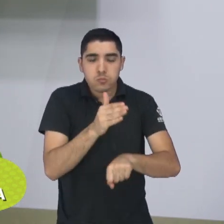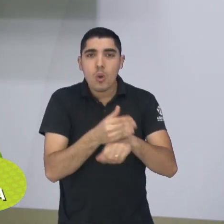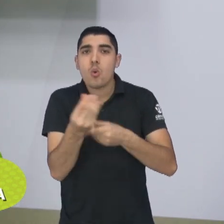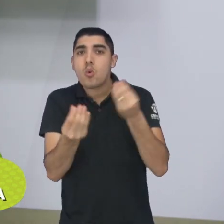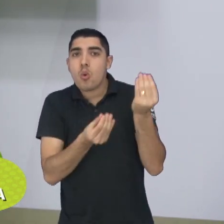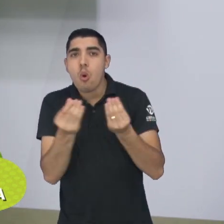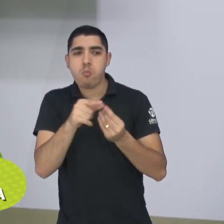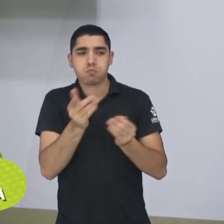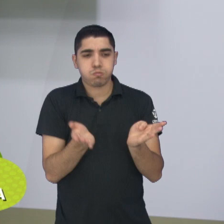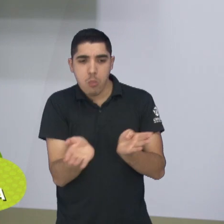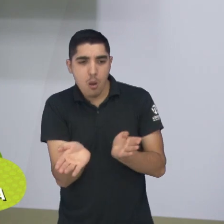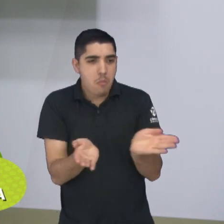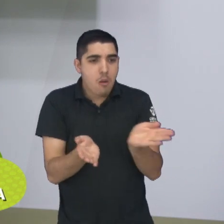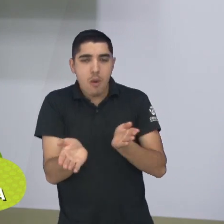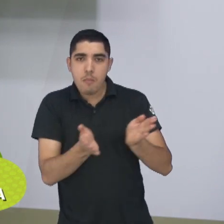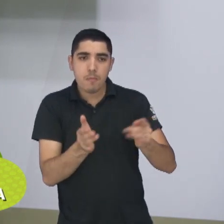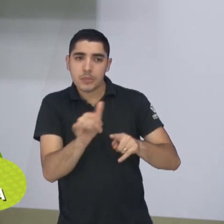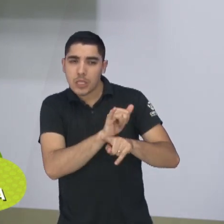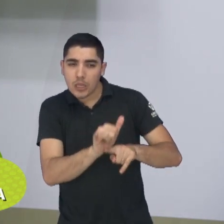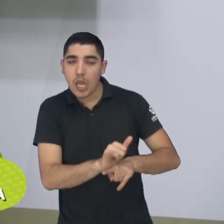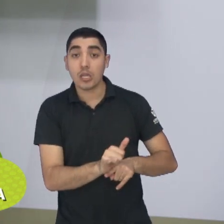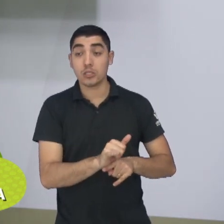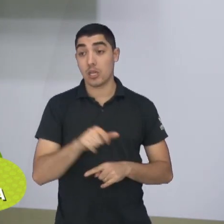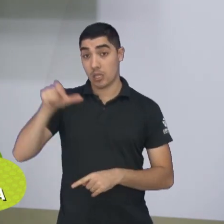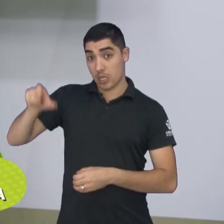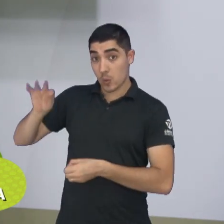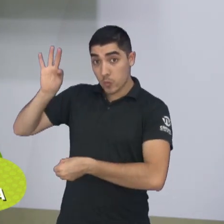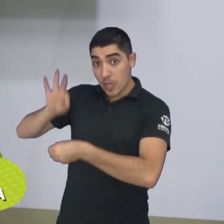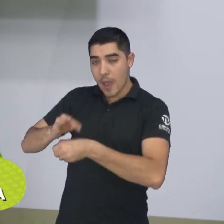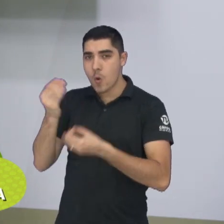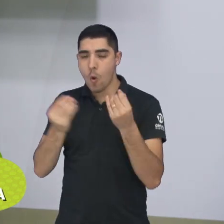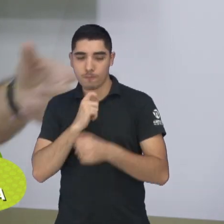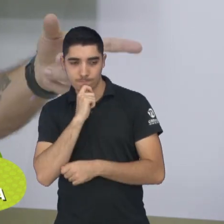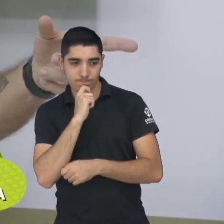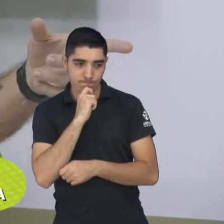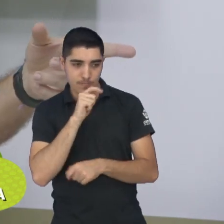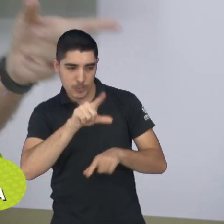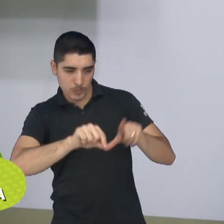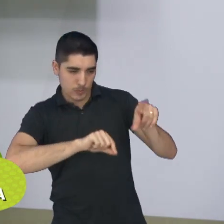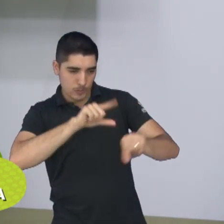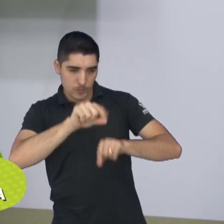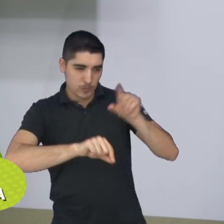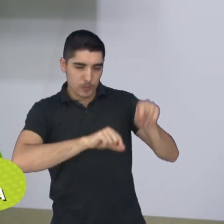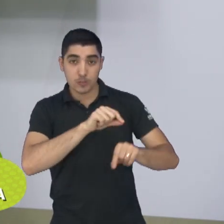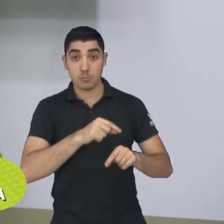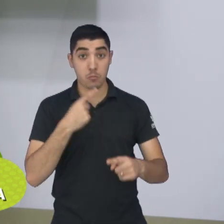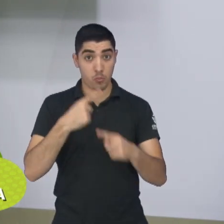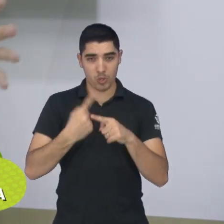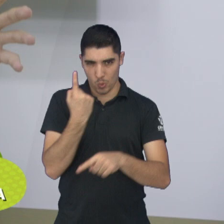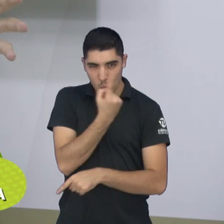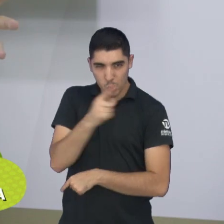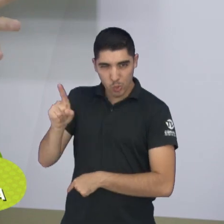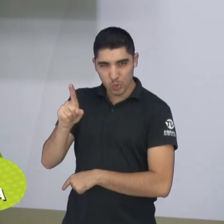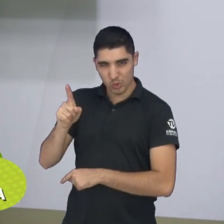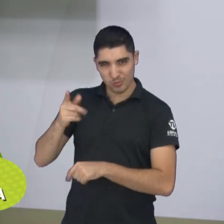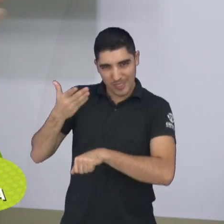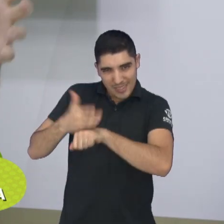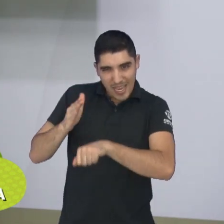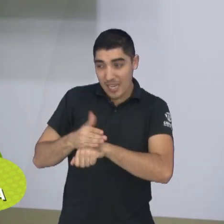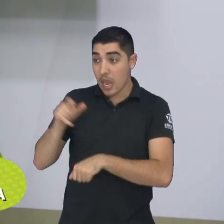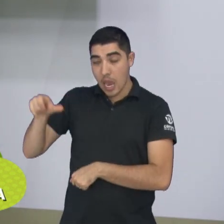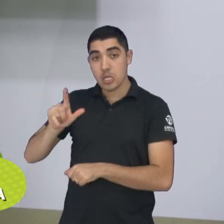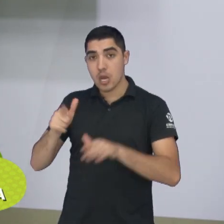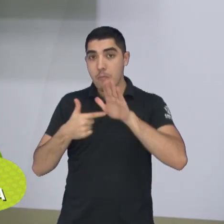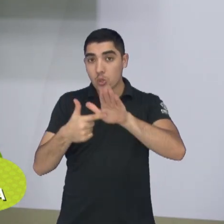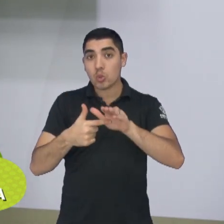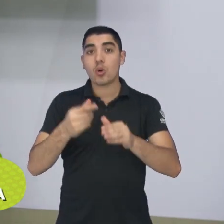jogar e como o Ricardo Costa vai poder montar esse time aí. Ele que no último treinamento que a gente acompanhou, ele já testou 3